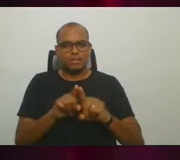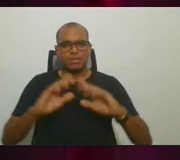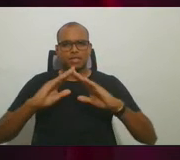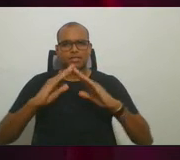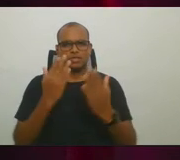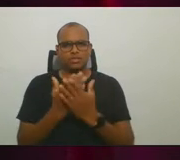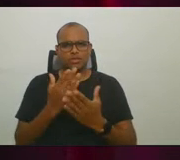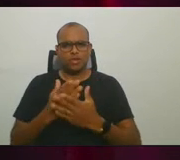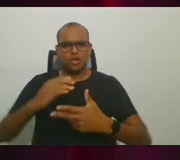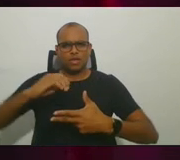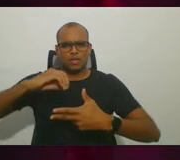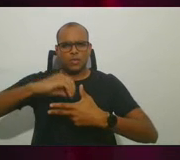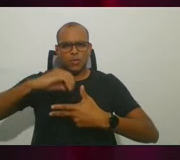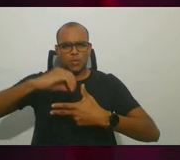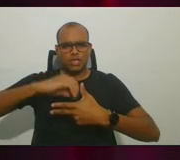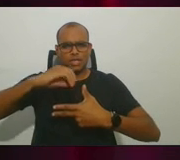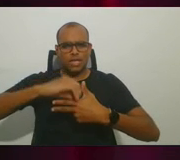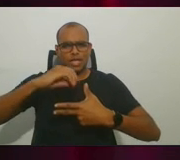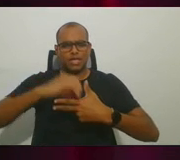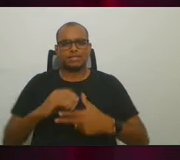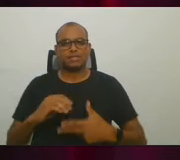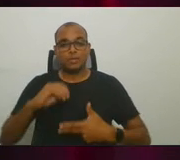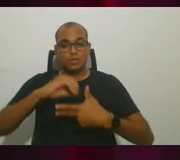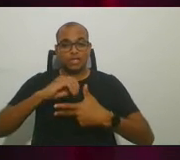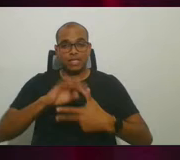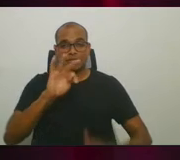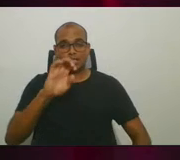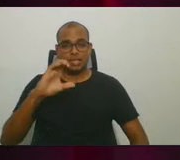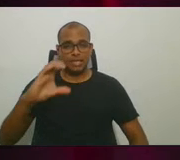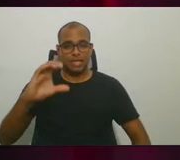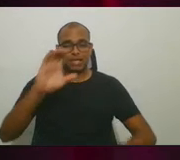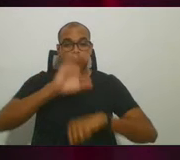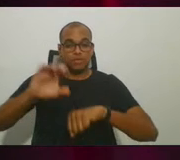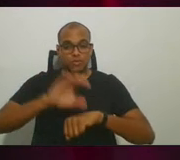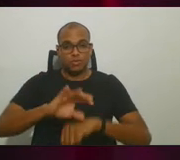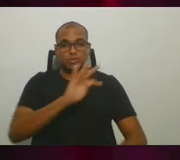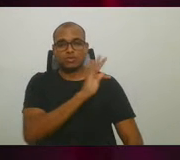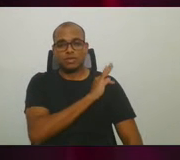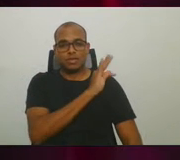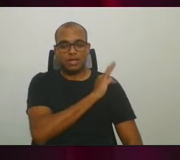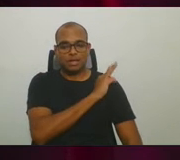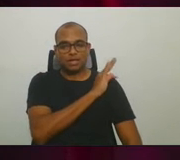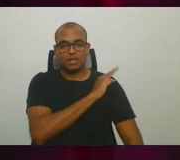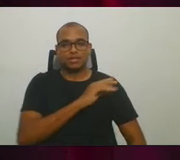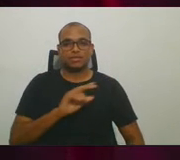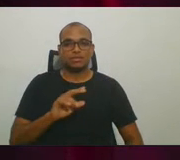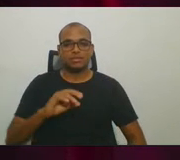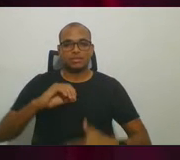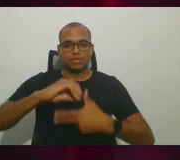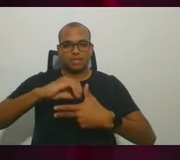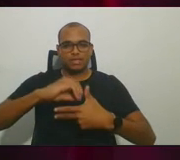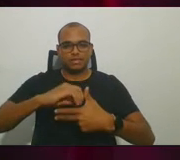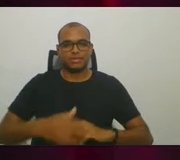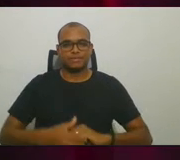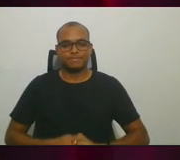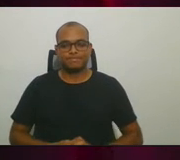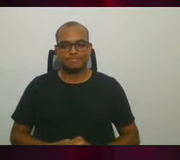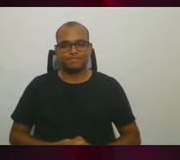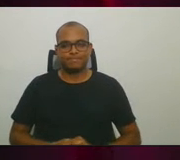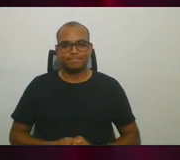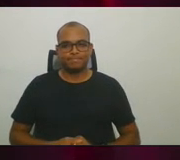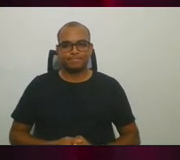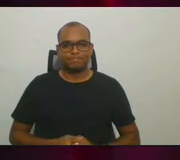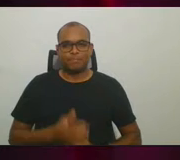Unesc e Unesc Tec, os cursos técnicos da Unesc. Senhoras e